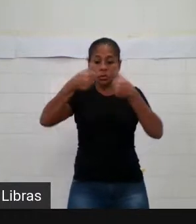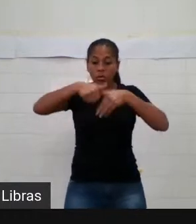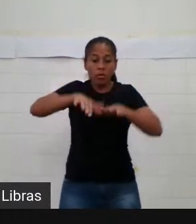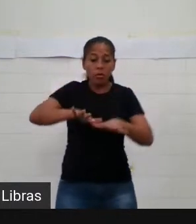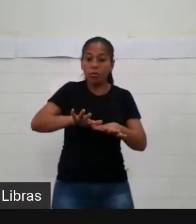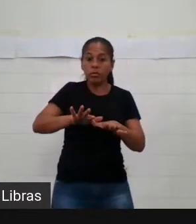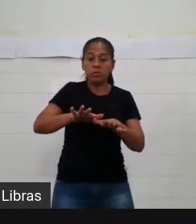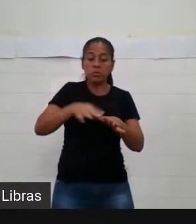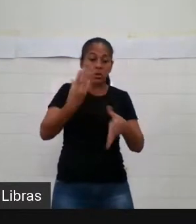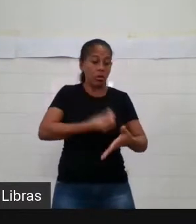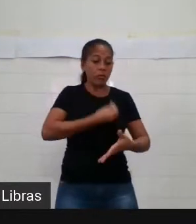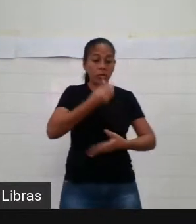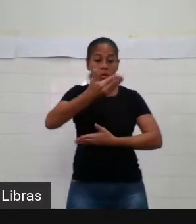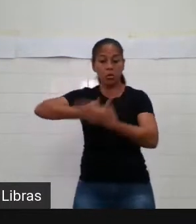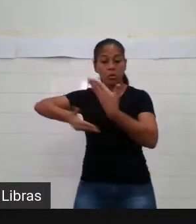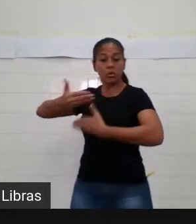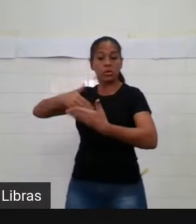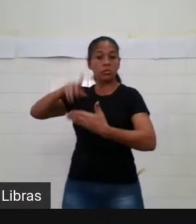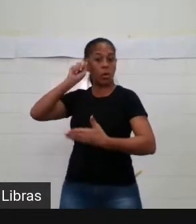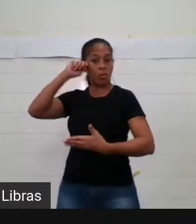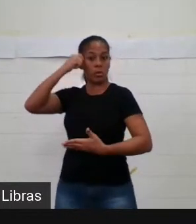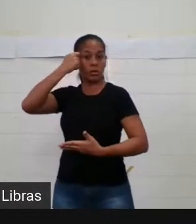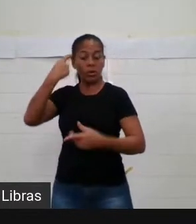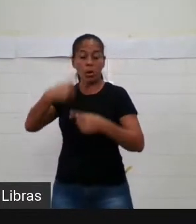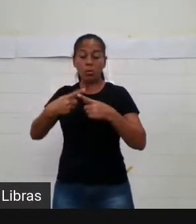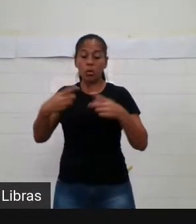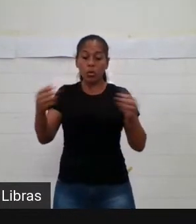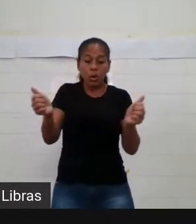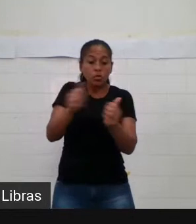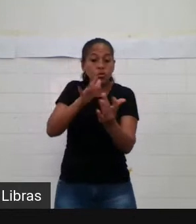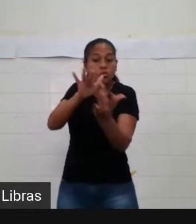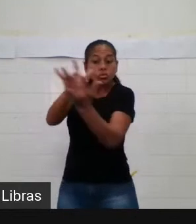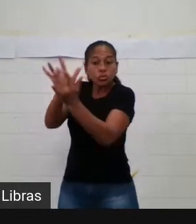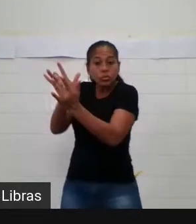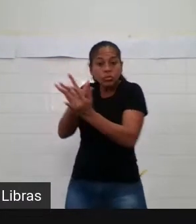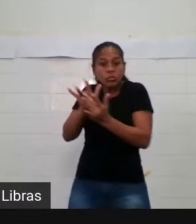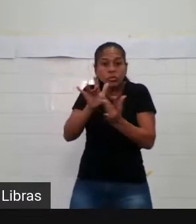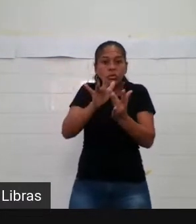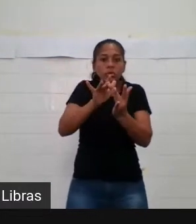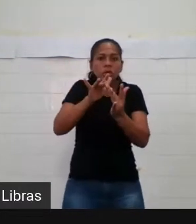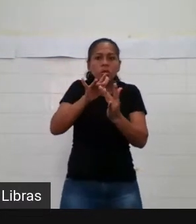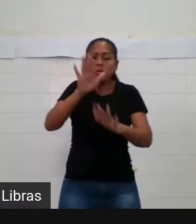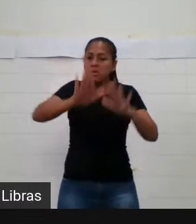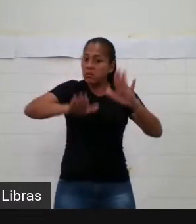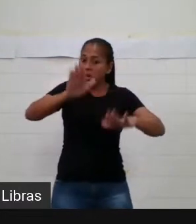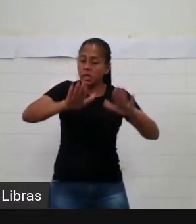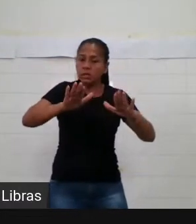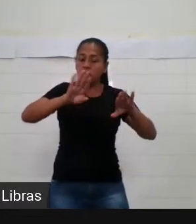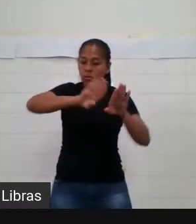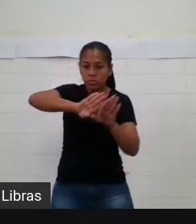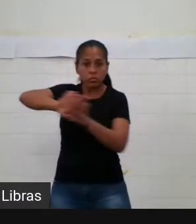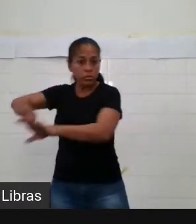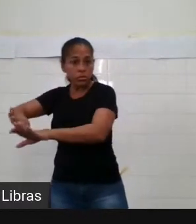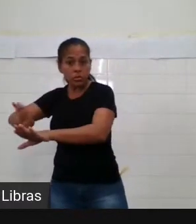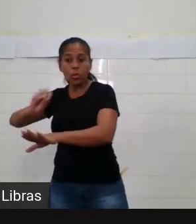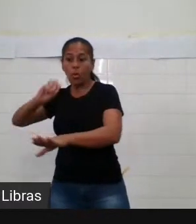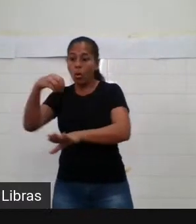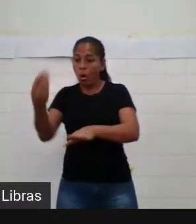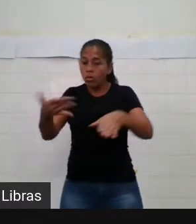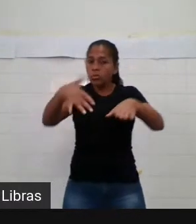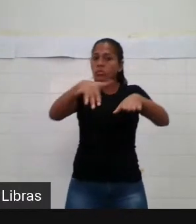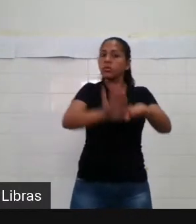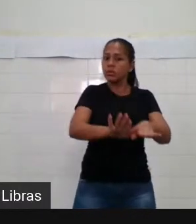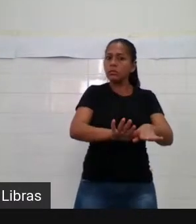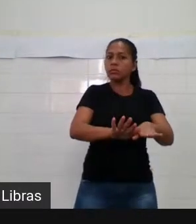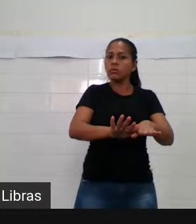Por quê? Porque é a convivência em sociedade que muitas vezes nos inclui ou nos exclui. A raça é